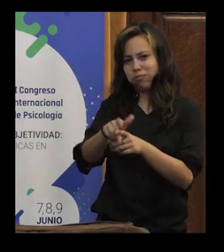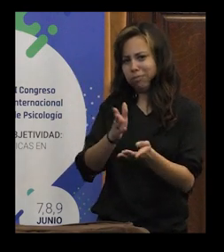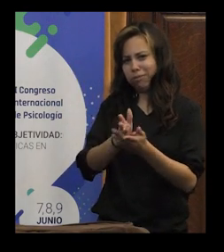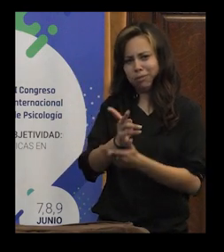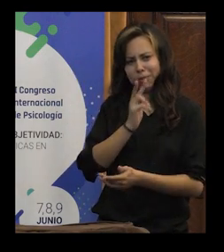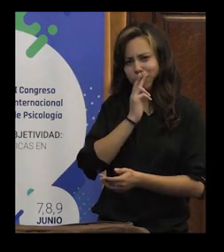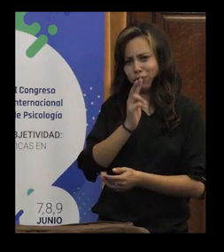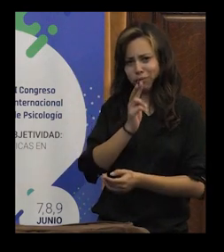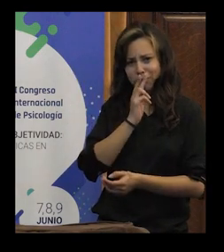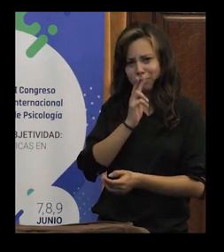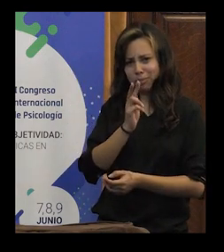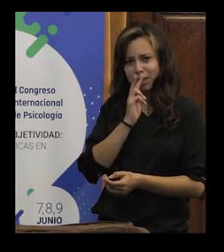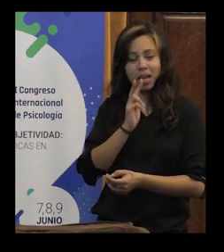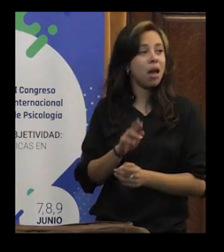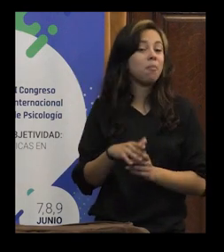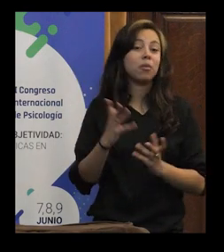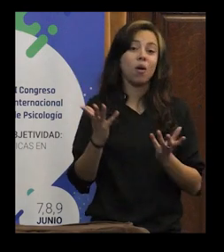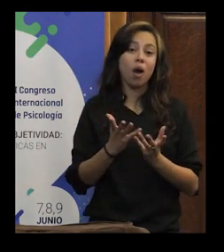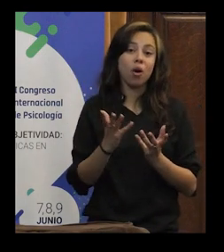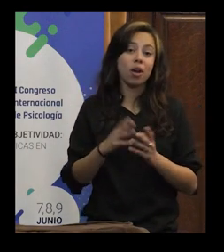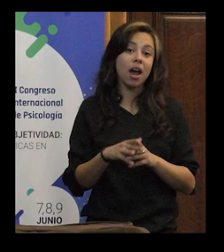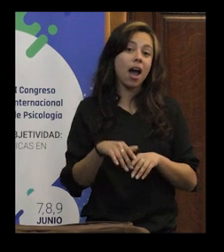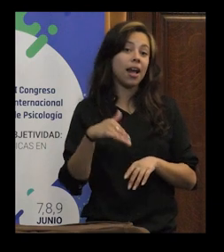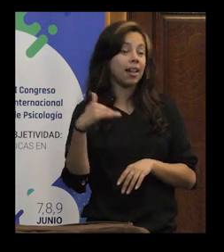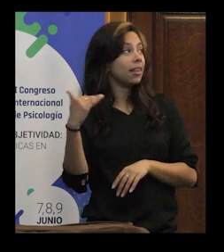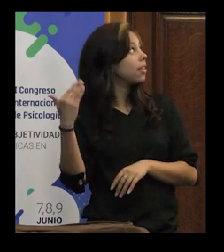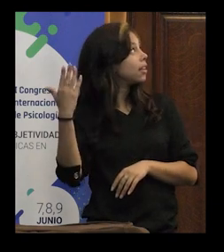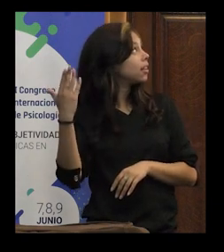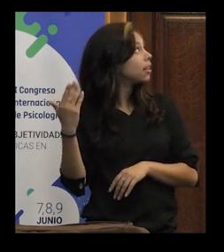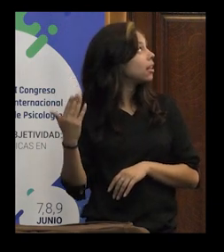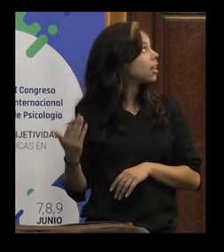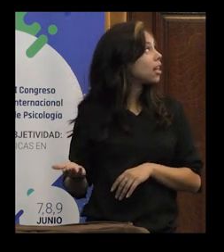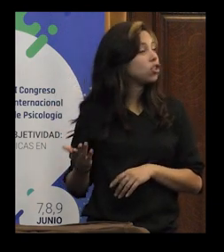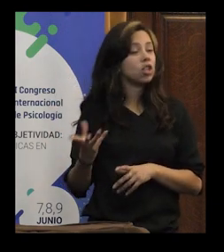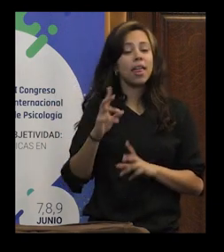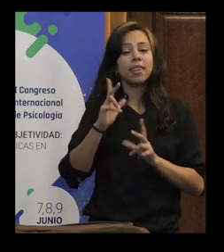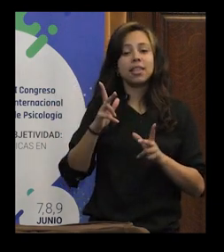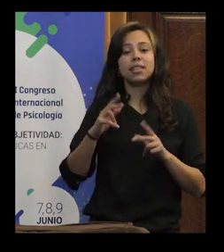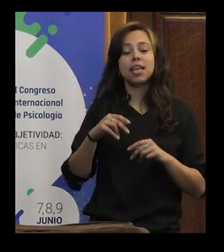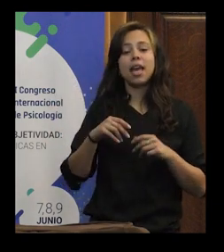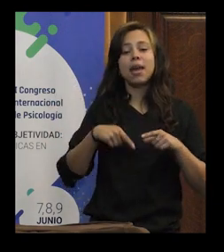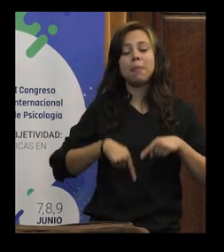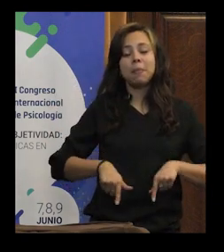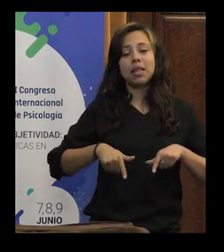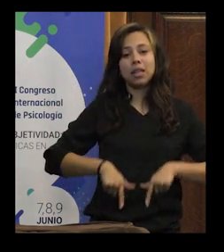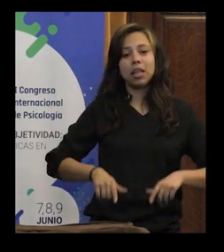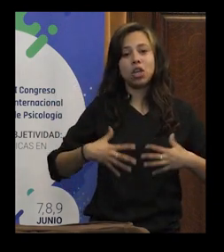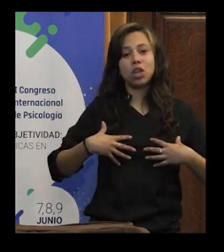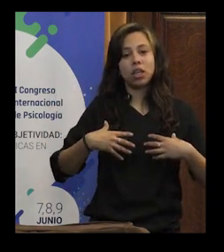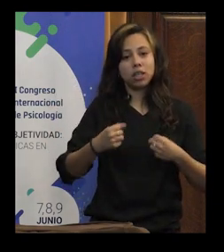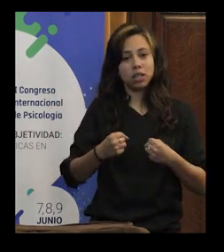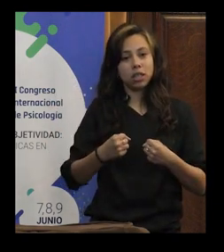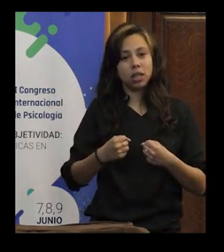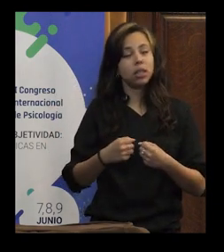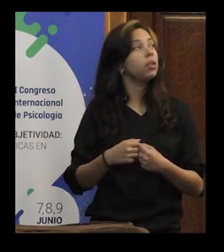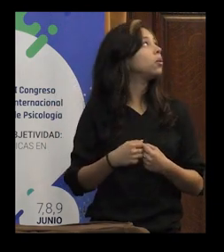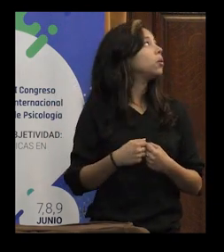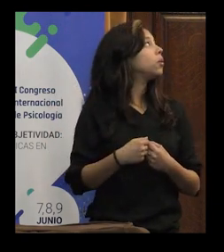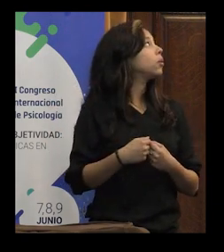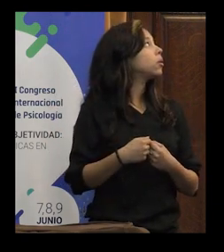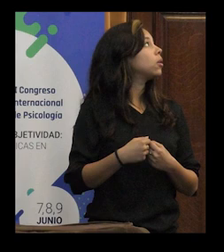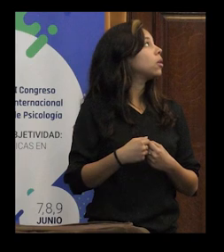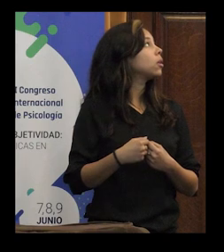imagem, mas na direita, é do Ministério da Saúde, e diz: sabe aquele cowboy